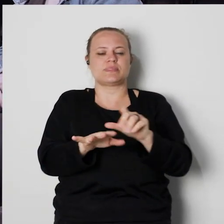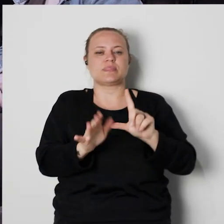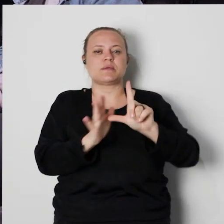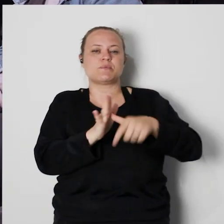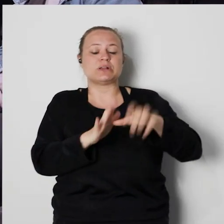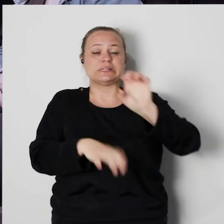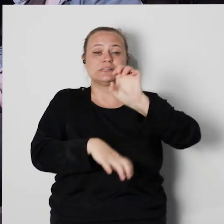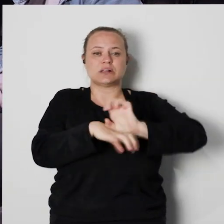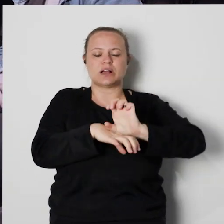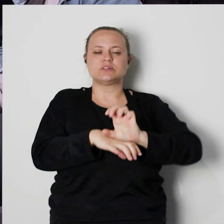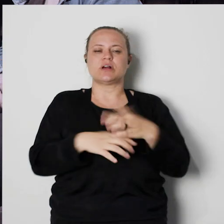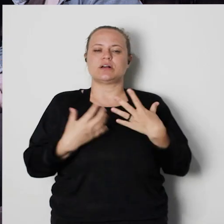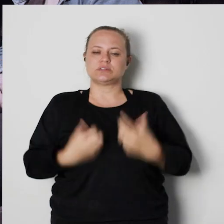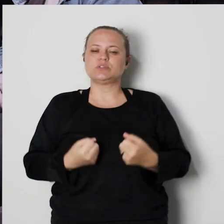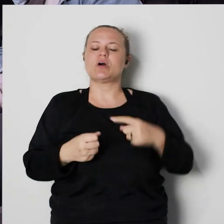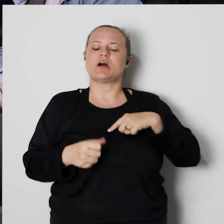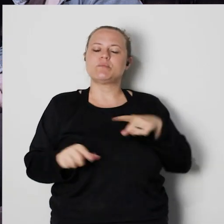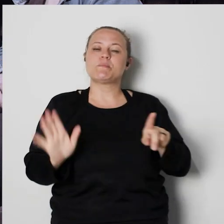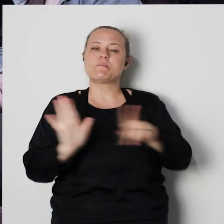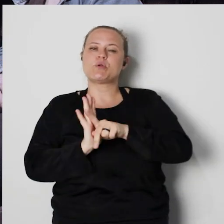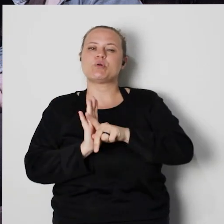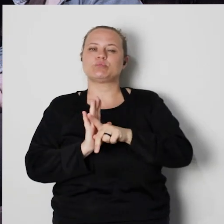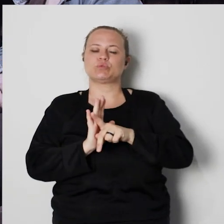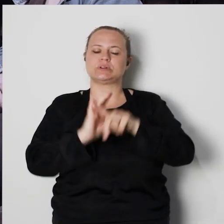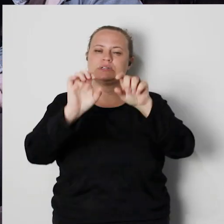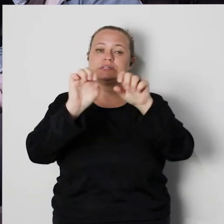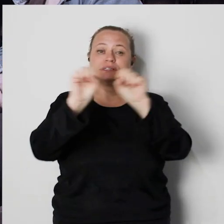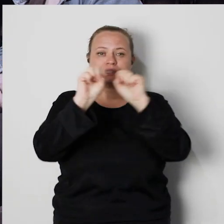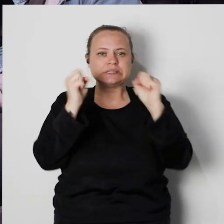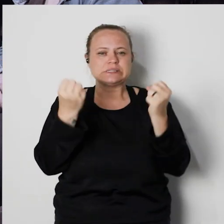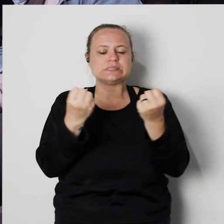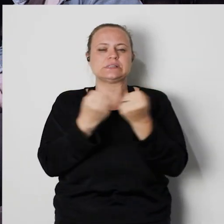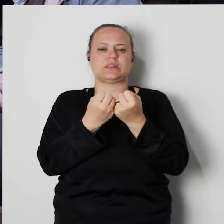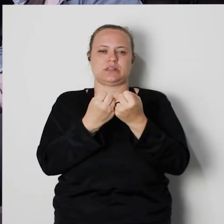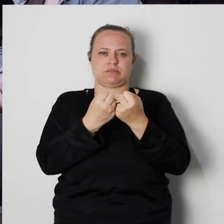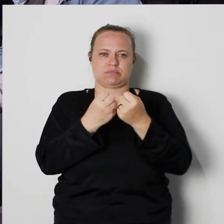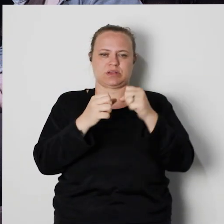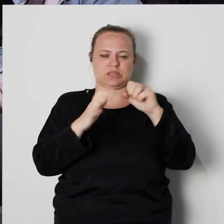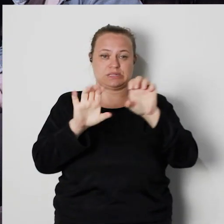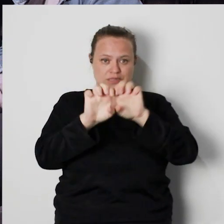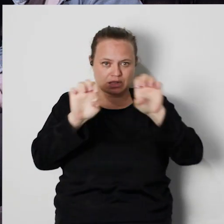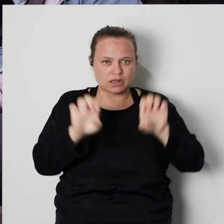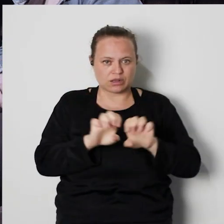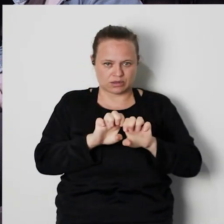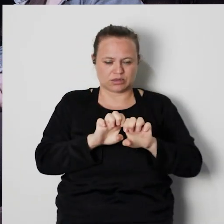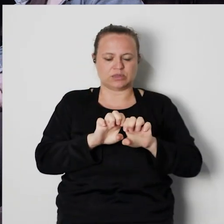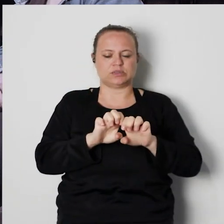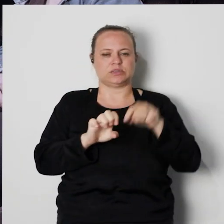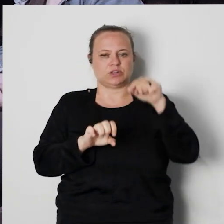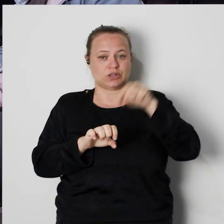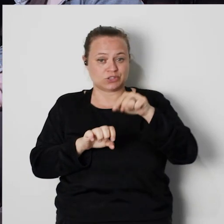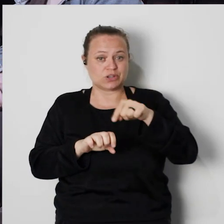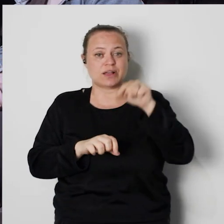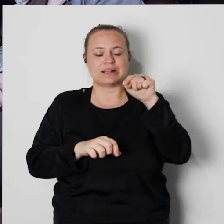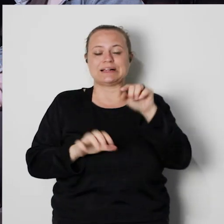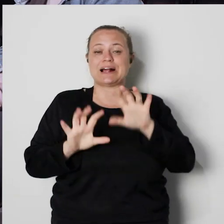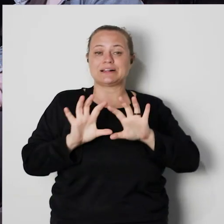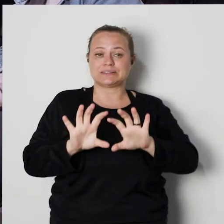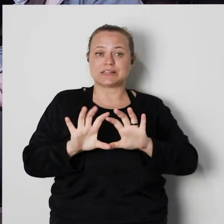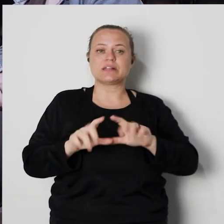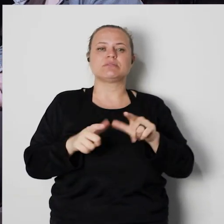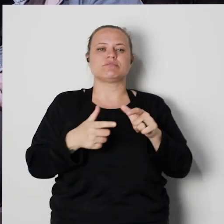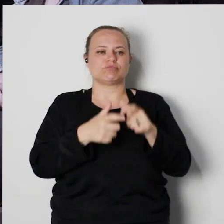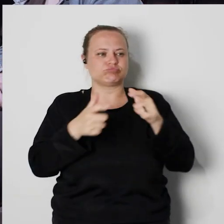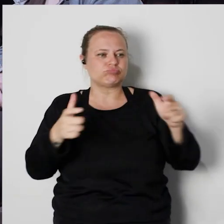municipal. Ou o nosso estado assume que vai também estruturar o seu sistema estadual. Então, essa é